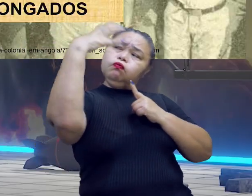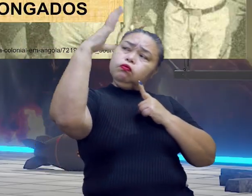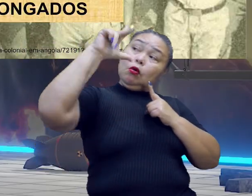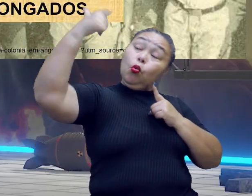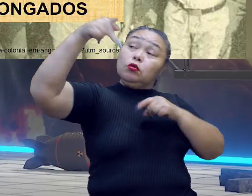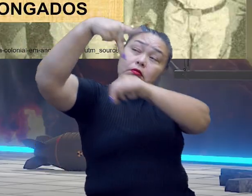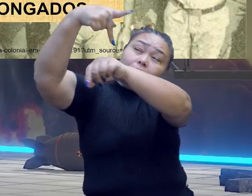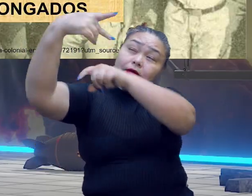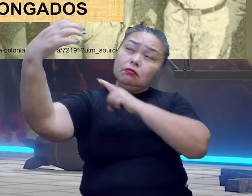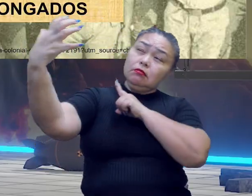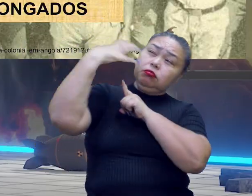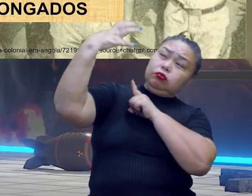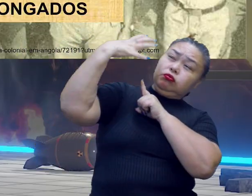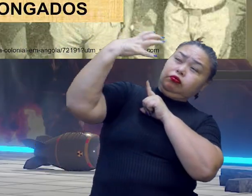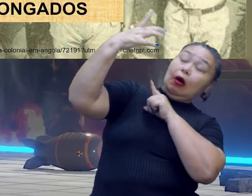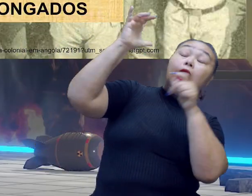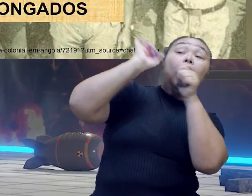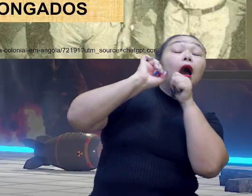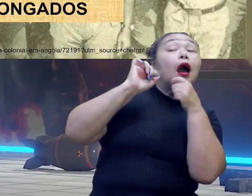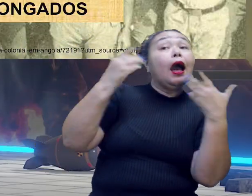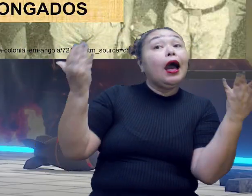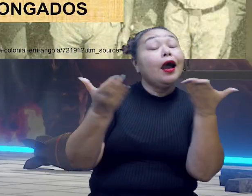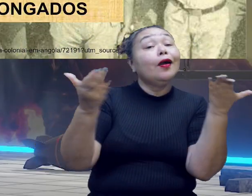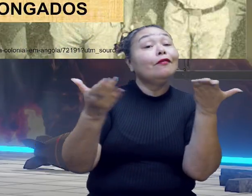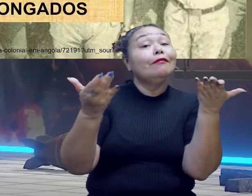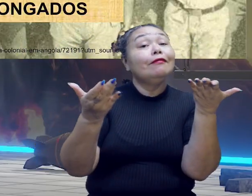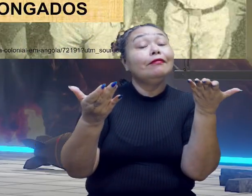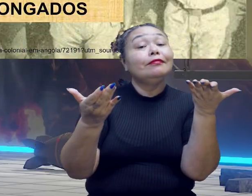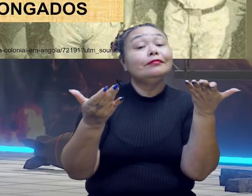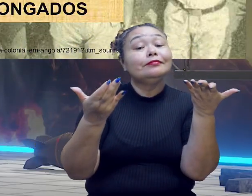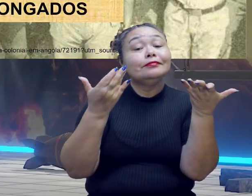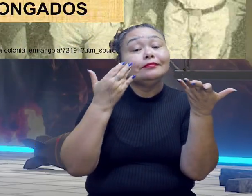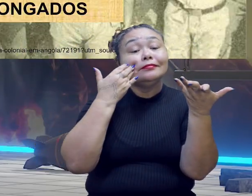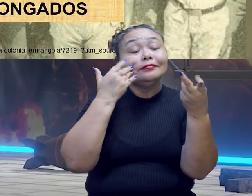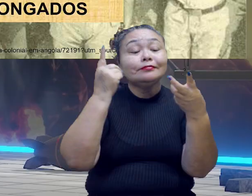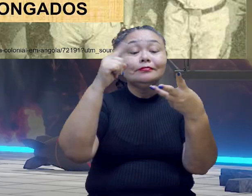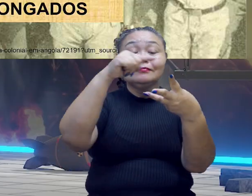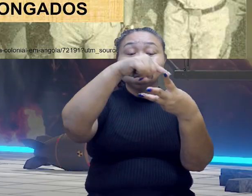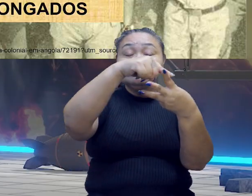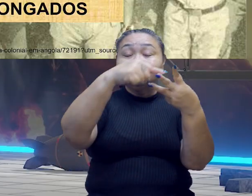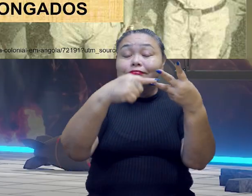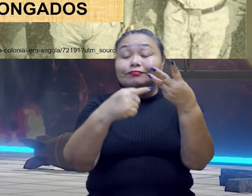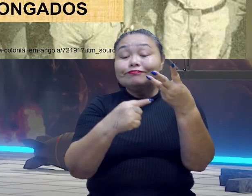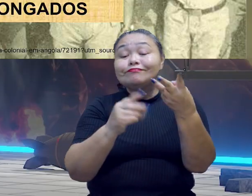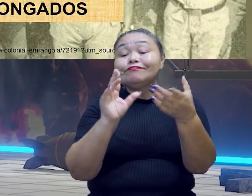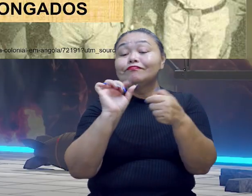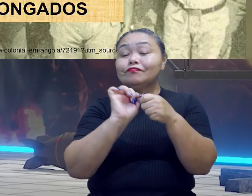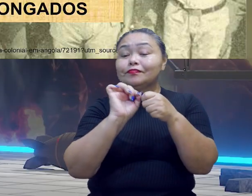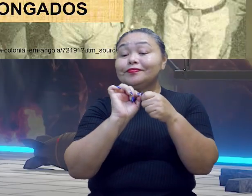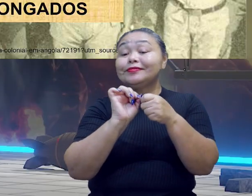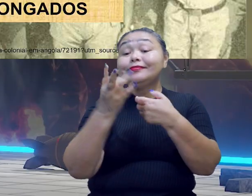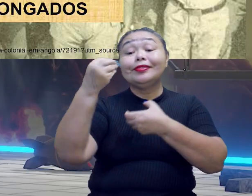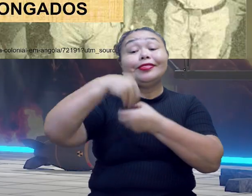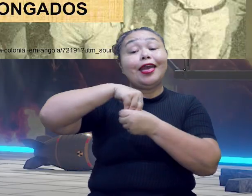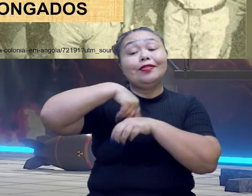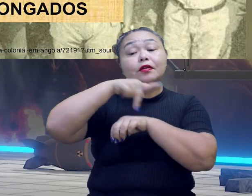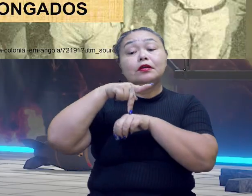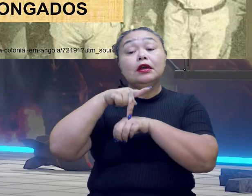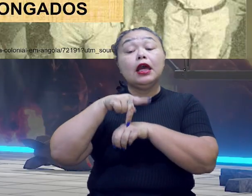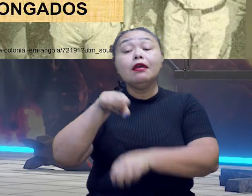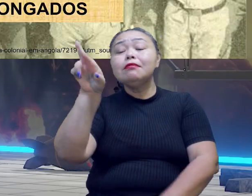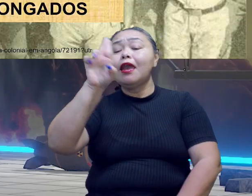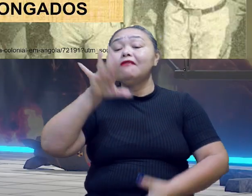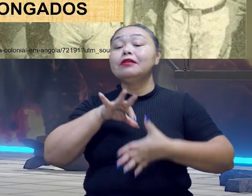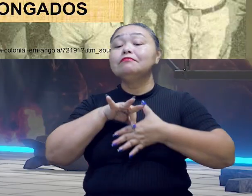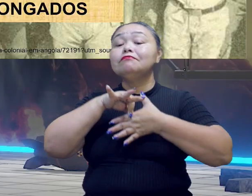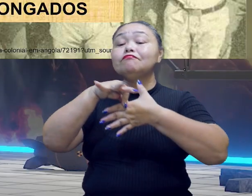dominavam, eles vão enfrentar agora um atrito interno. Quem vai comandar o